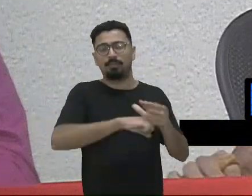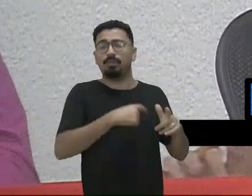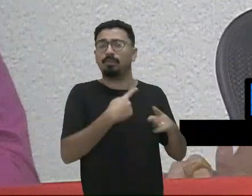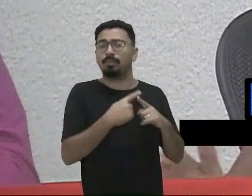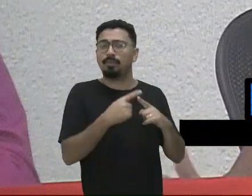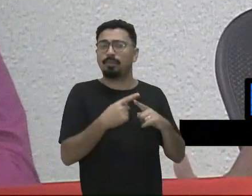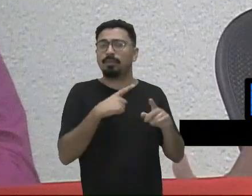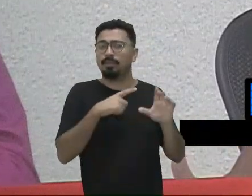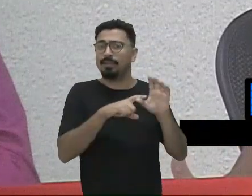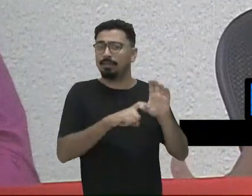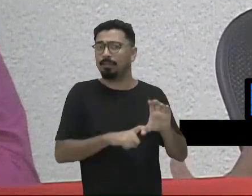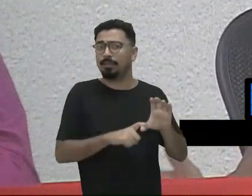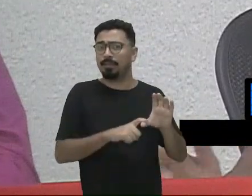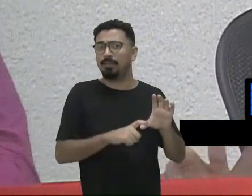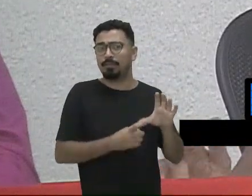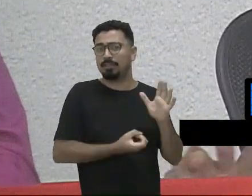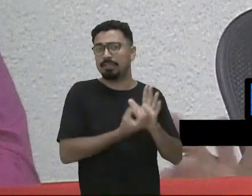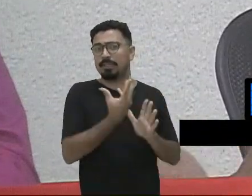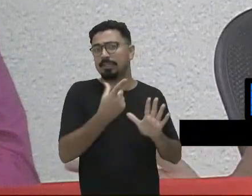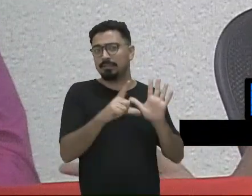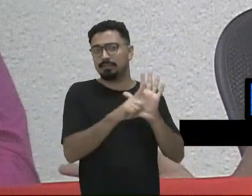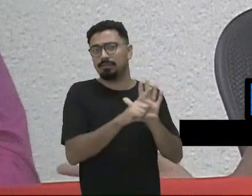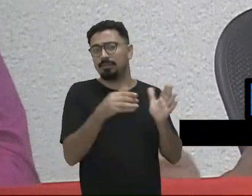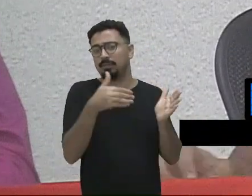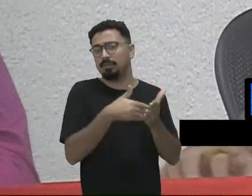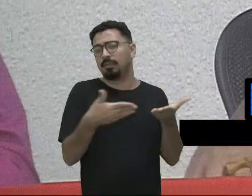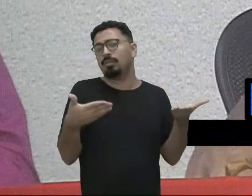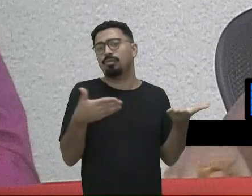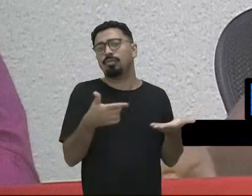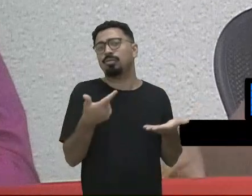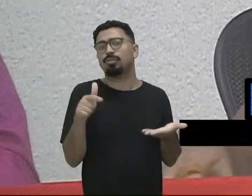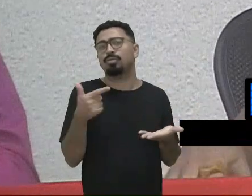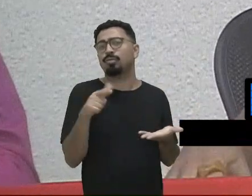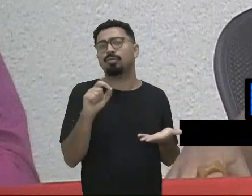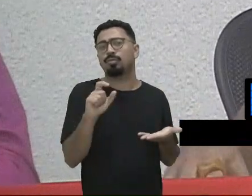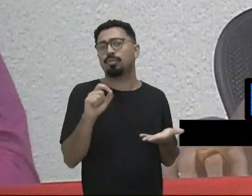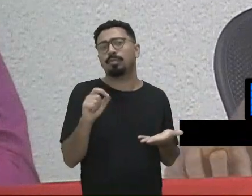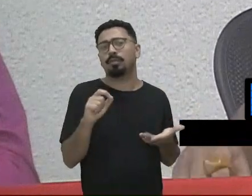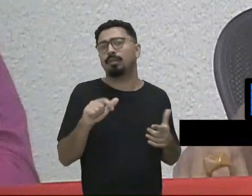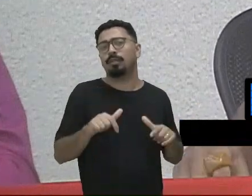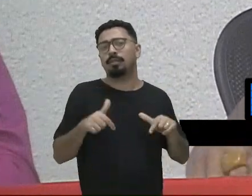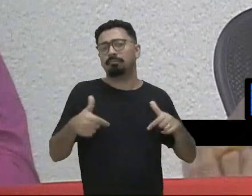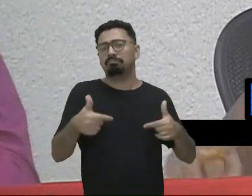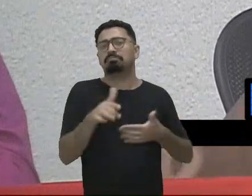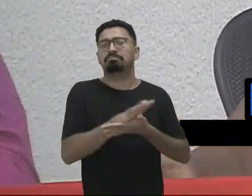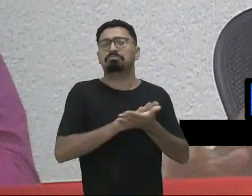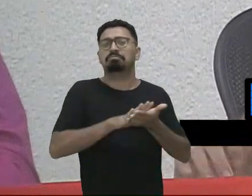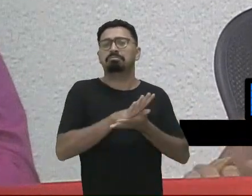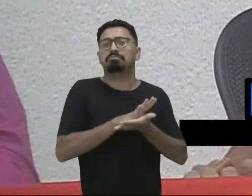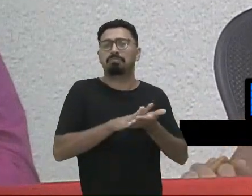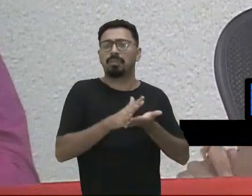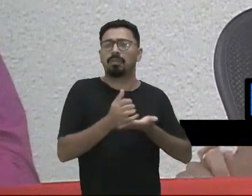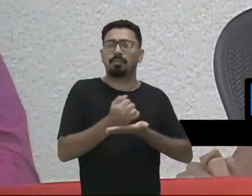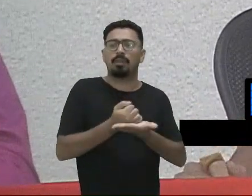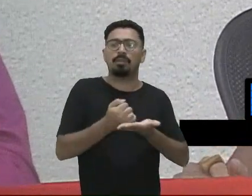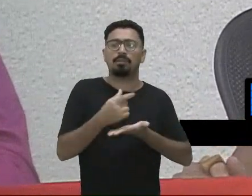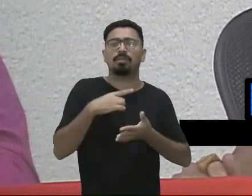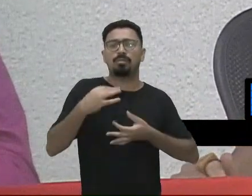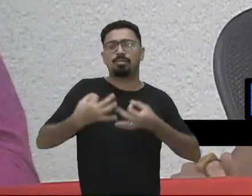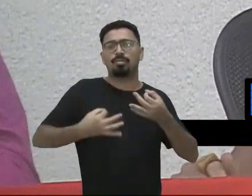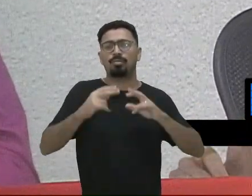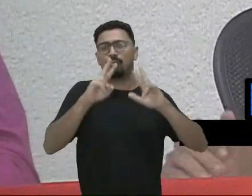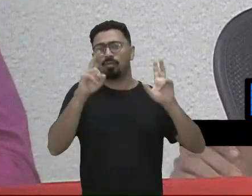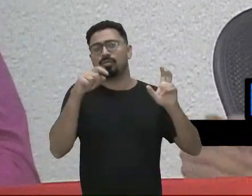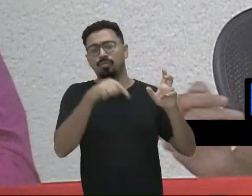dependesse dos legisladores, nós estaríamos até hoje sem nenhum tipo de amparo jurídico em relação a essa